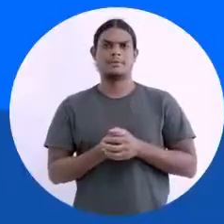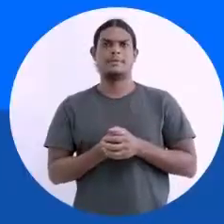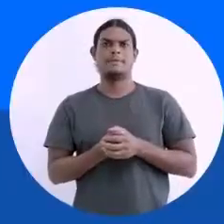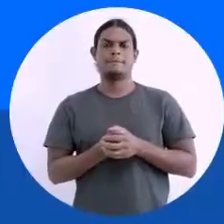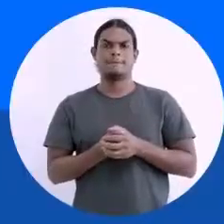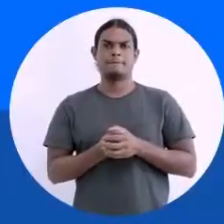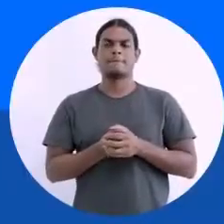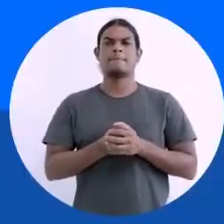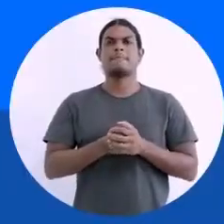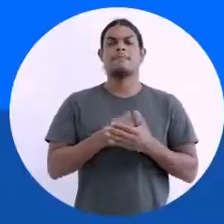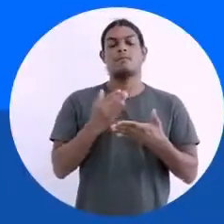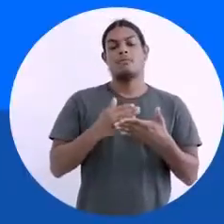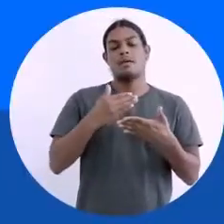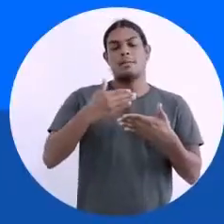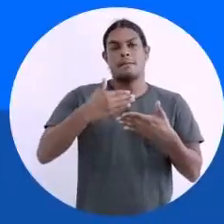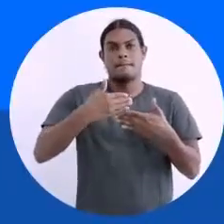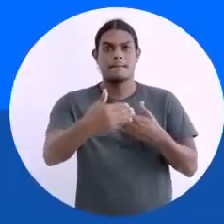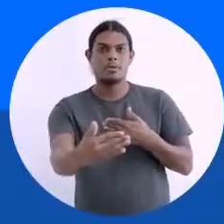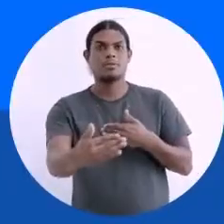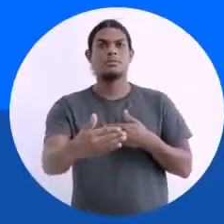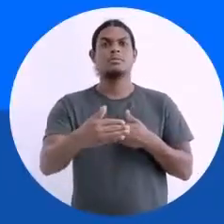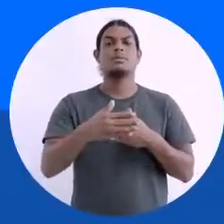era 200,